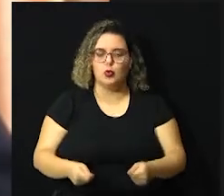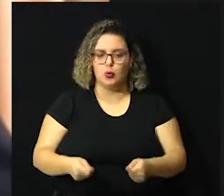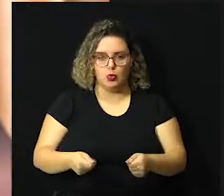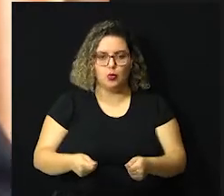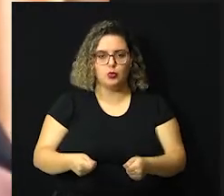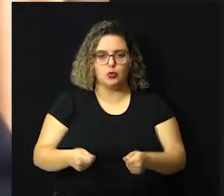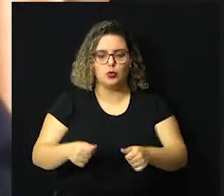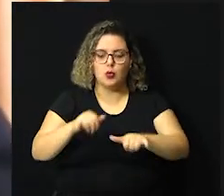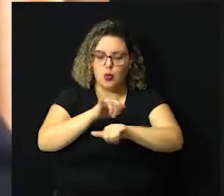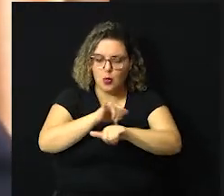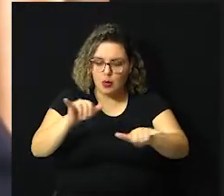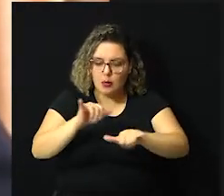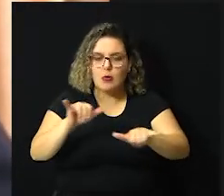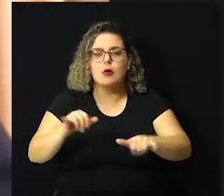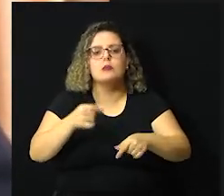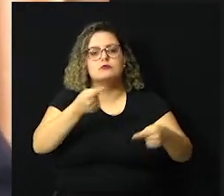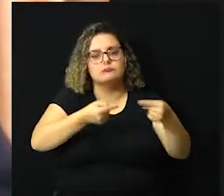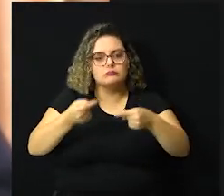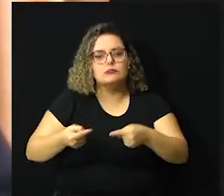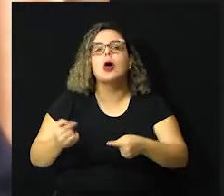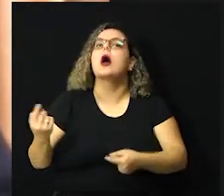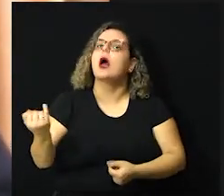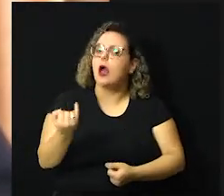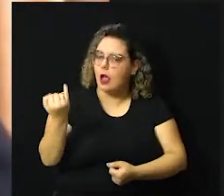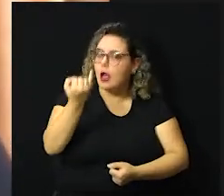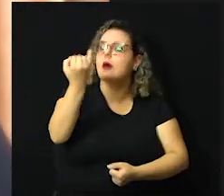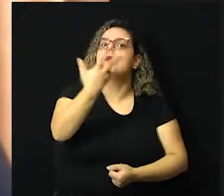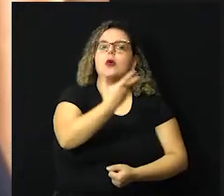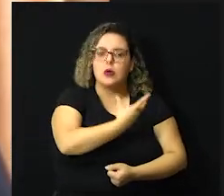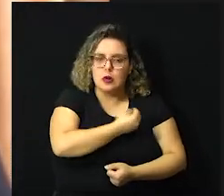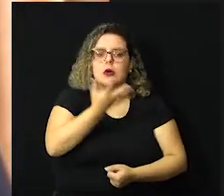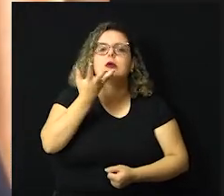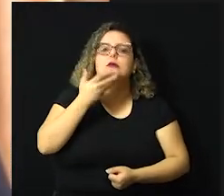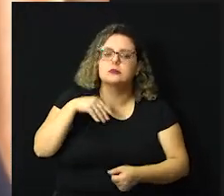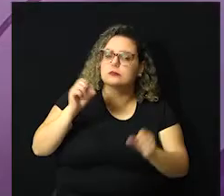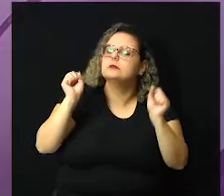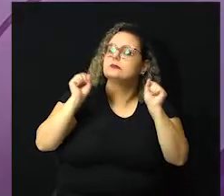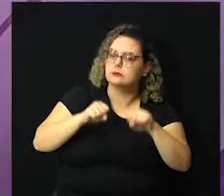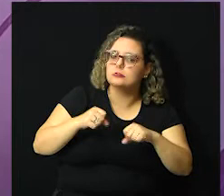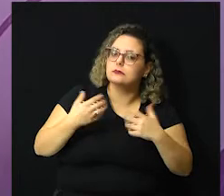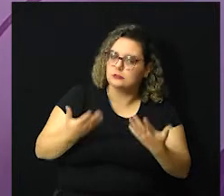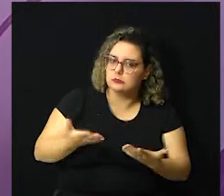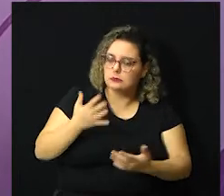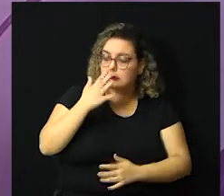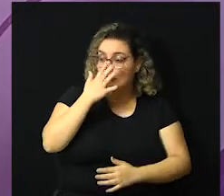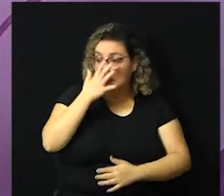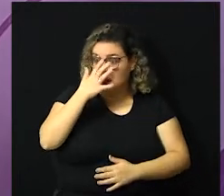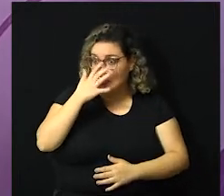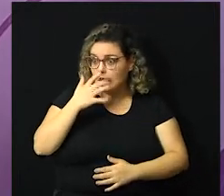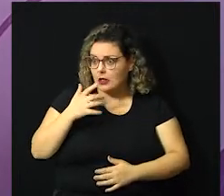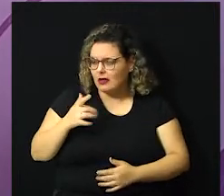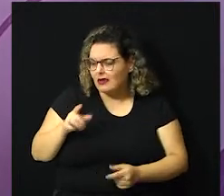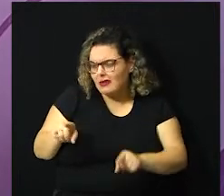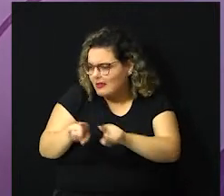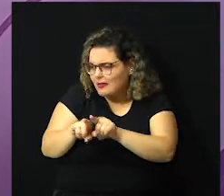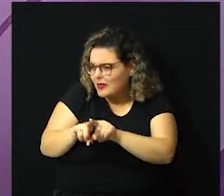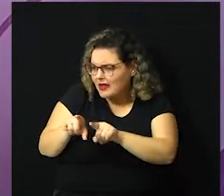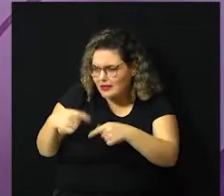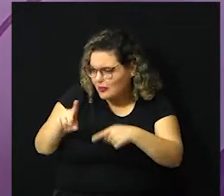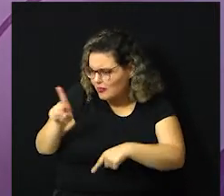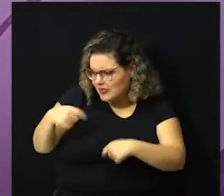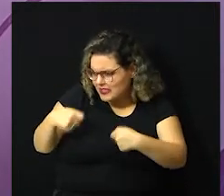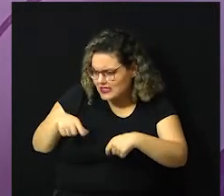como mensagem dessa nossa discussão, vale a pena vacinar as crianças. E também não há necessidade de escolher a